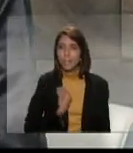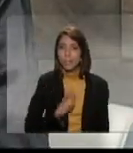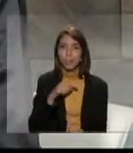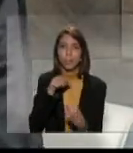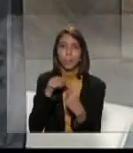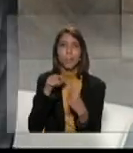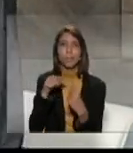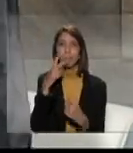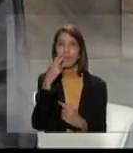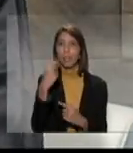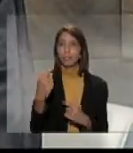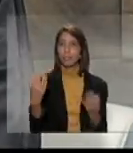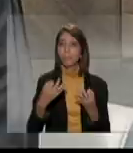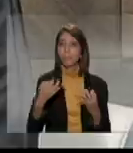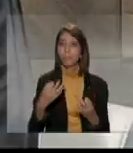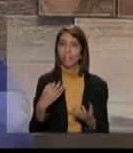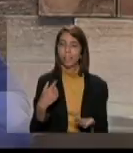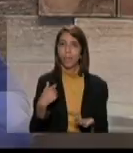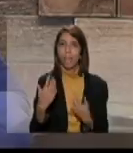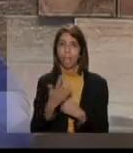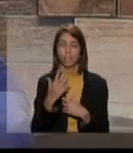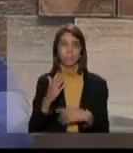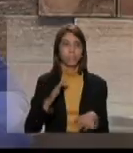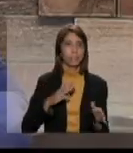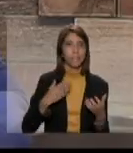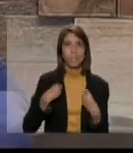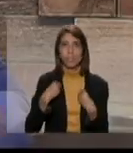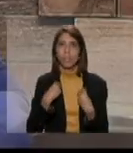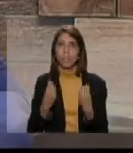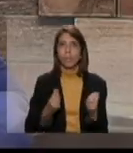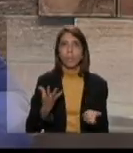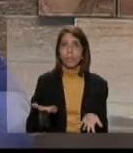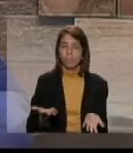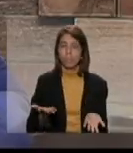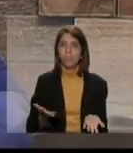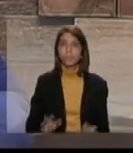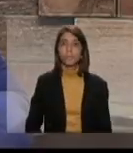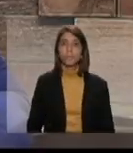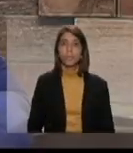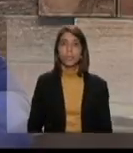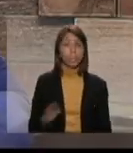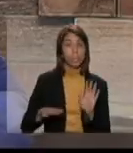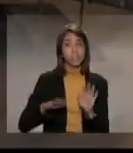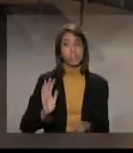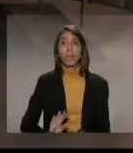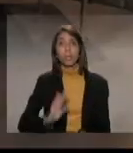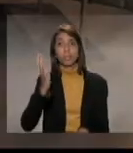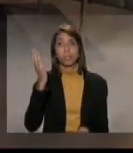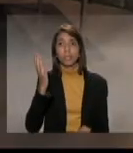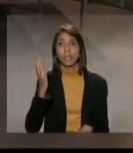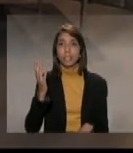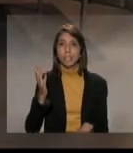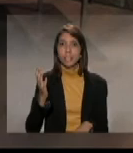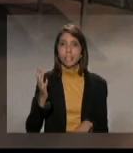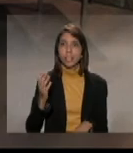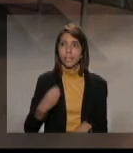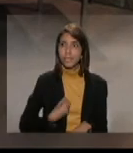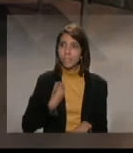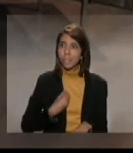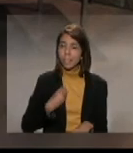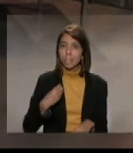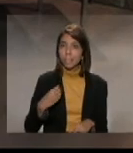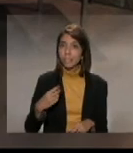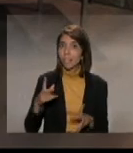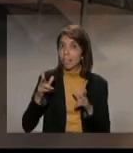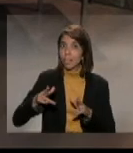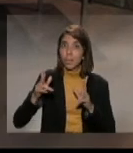e se remexe net movimenta de alguma forma lhe dentro alguma coisa né e às vezes acontece de ser muito semelhante